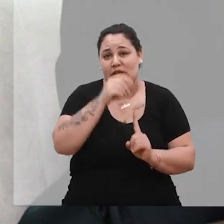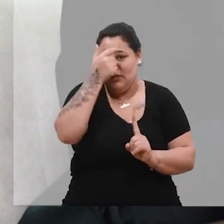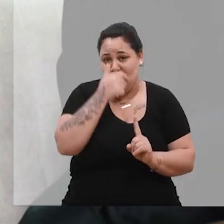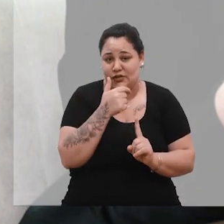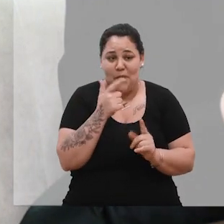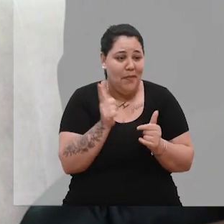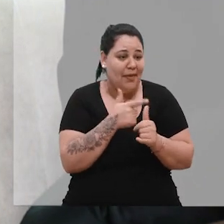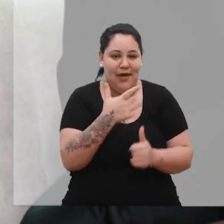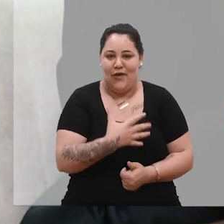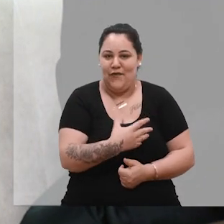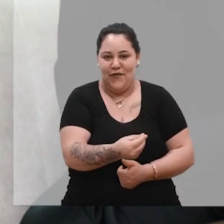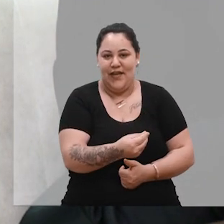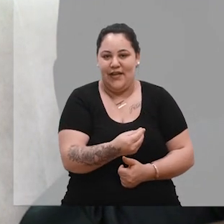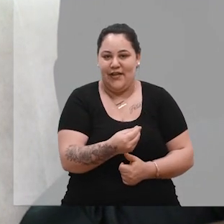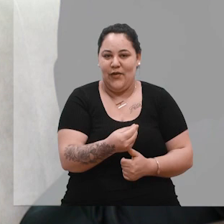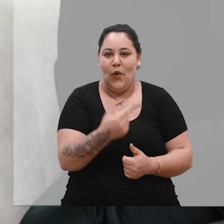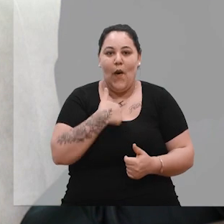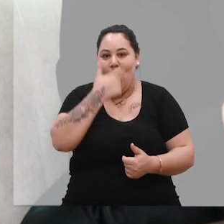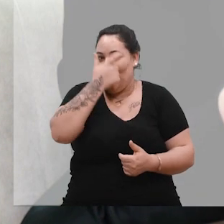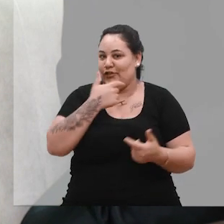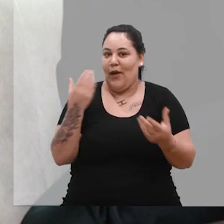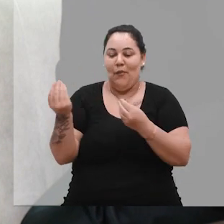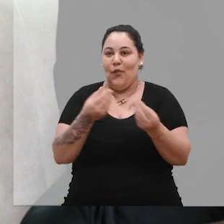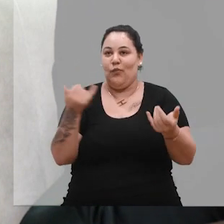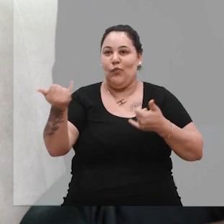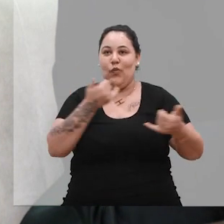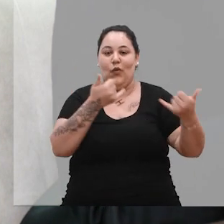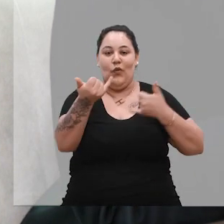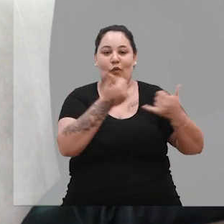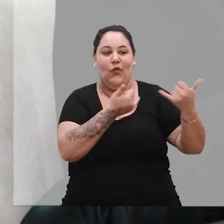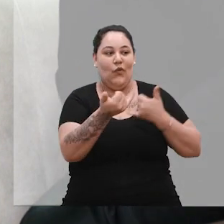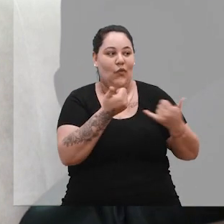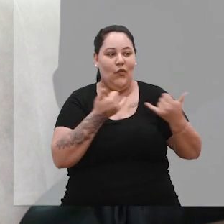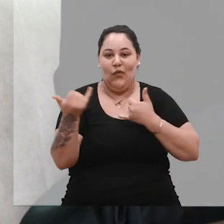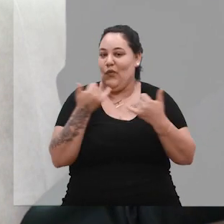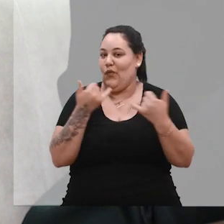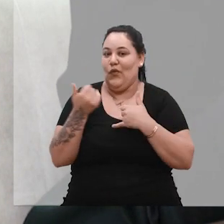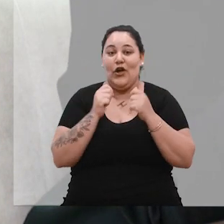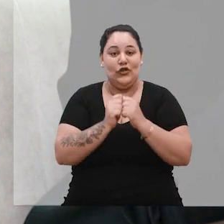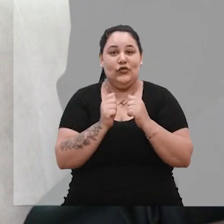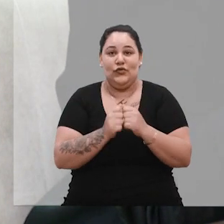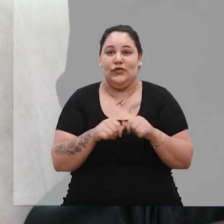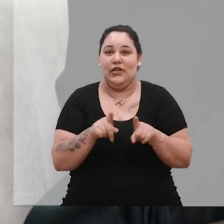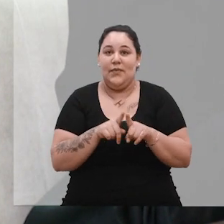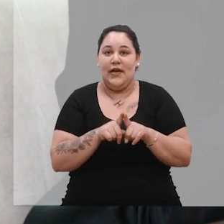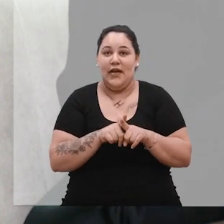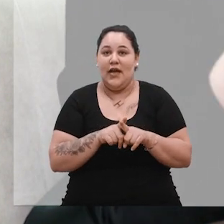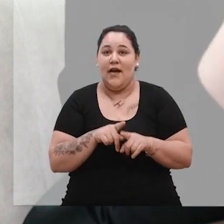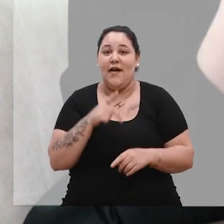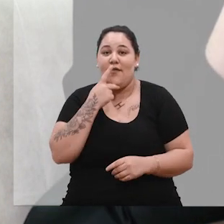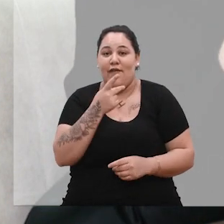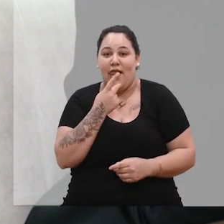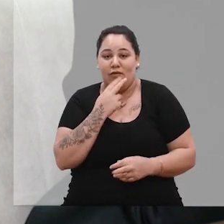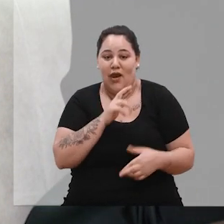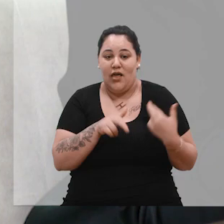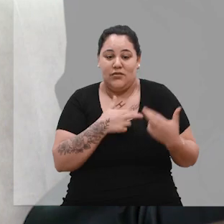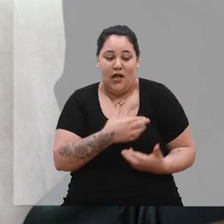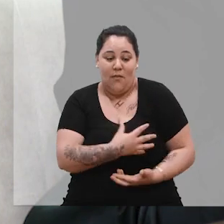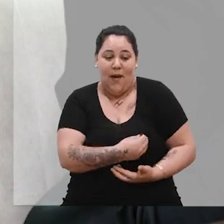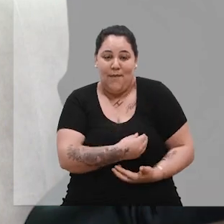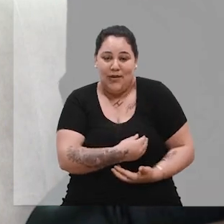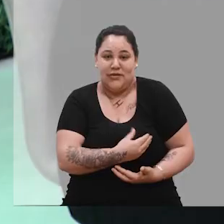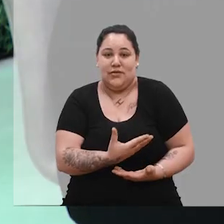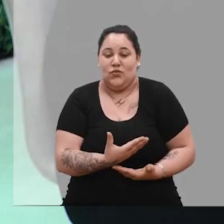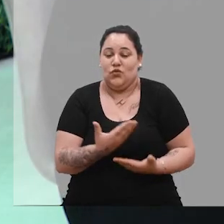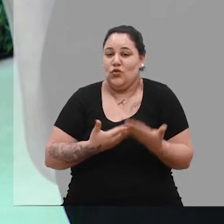deve ser muitas informações ao mesmo tempo. E falando de aleitamento, essa